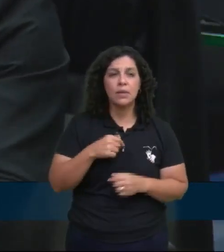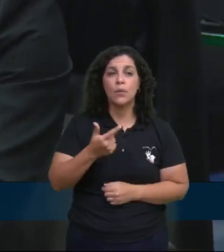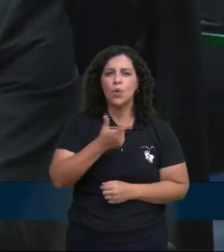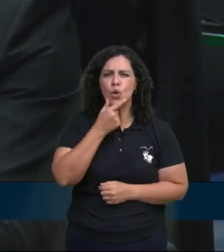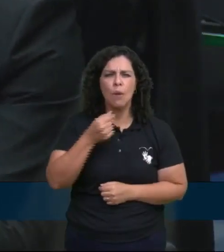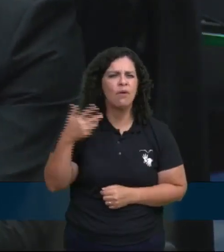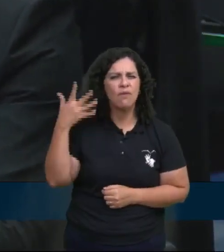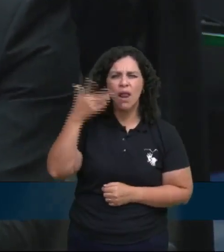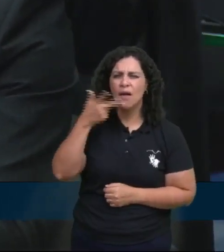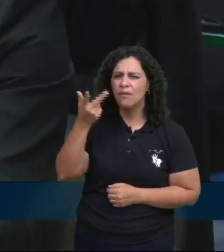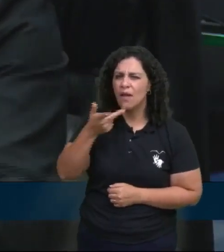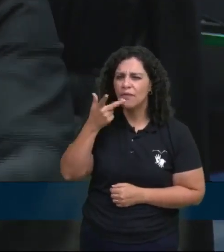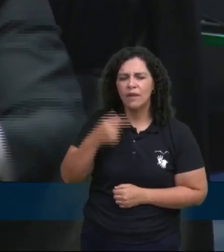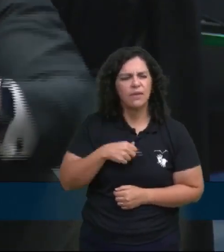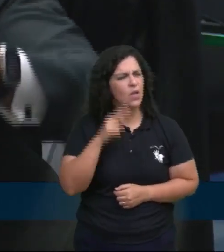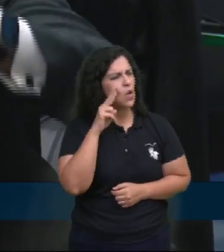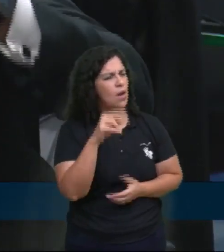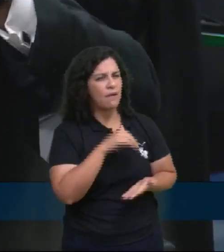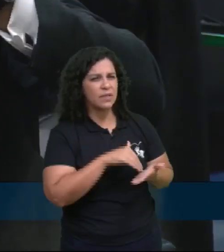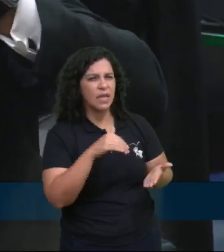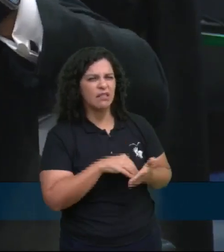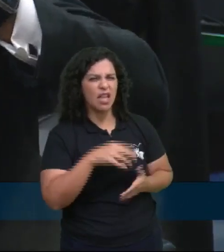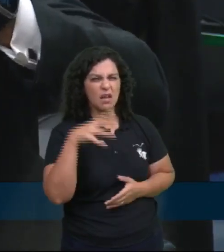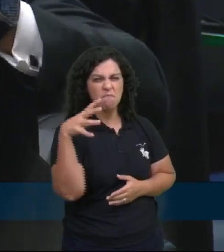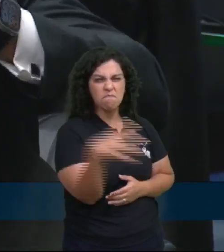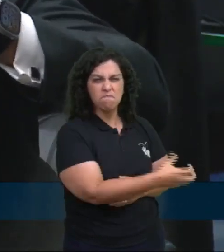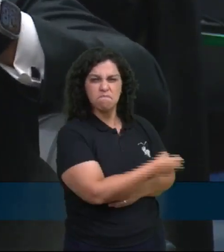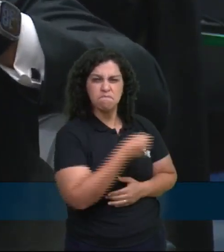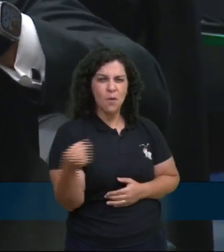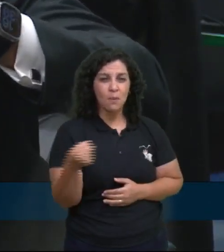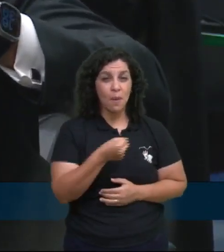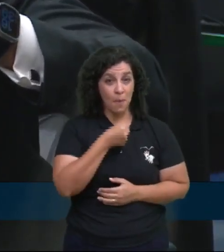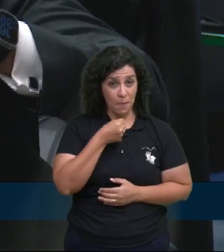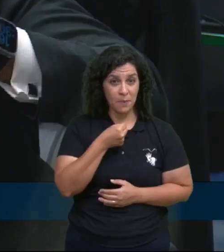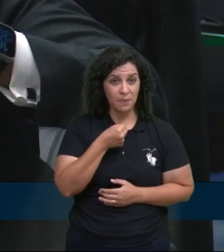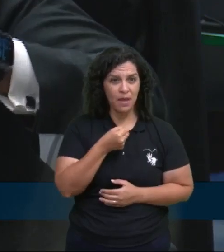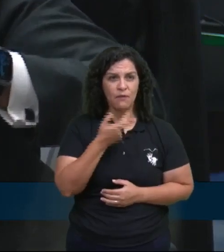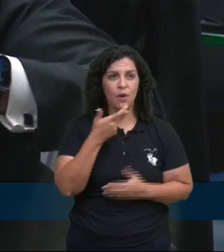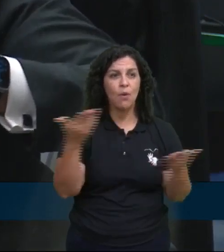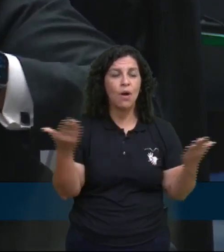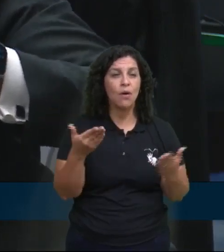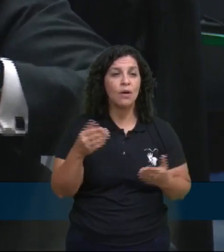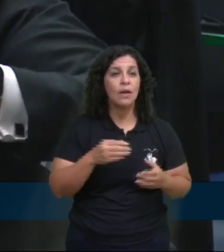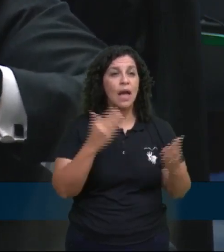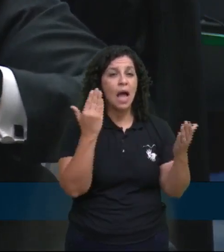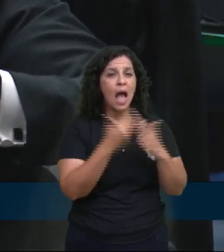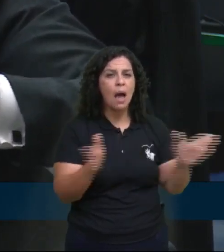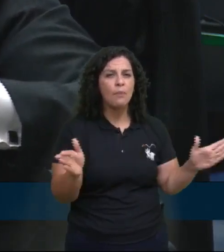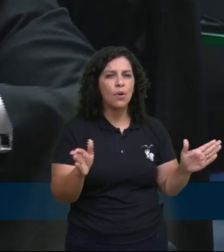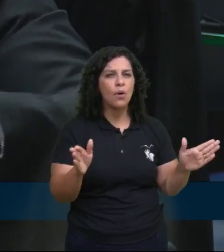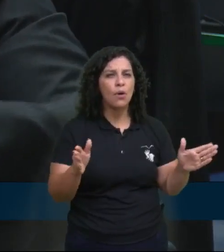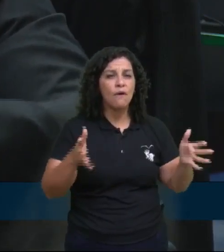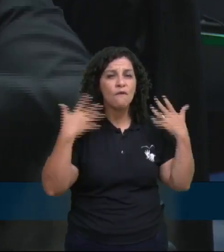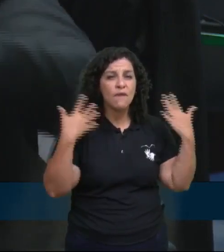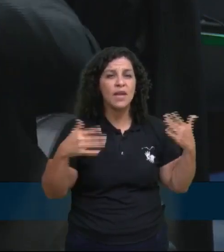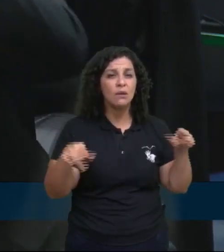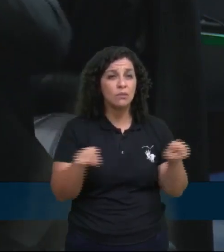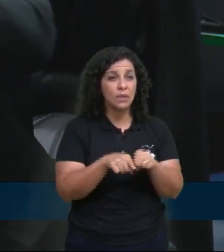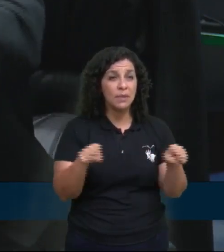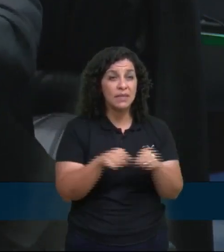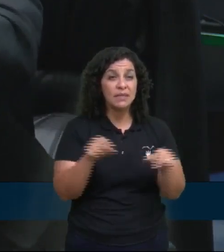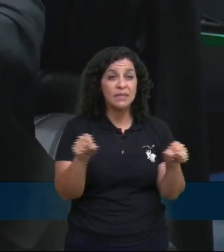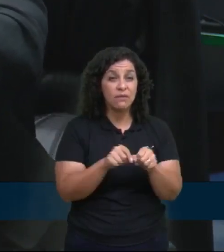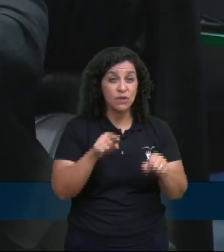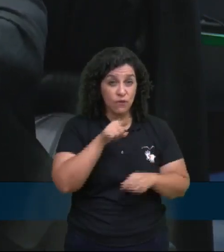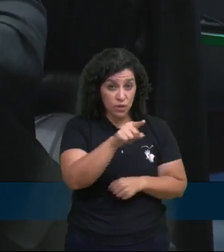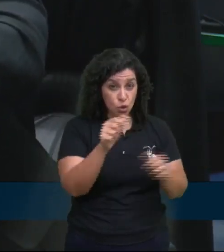falando, e ele olhava para o De Lázari, e eu me lembro que ele tomou o microfone da mão do De Lázari e falou assim: De Lázari, está aberta a Operação Verão, senão eu vou te colocar lá